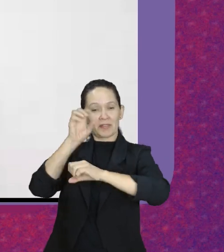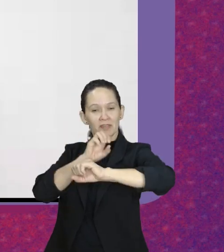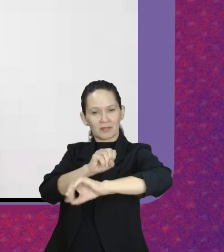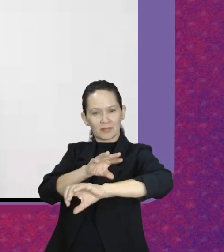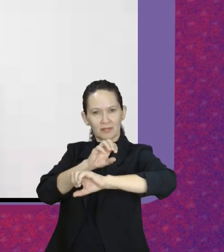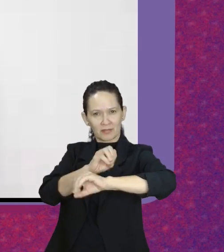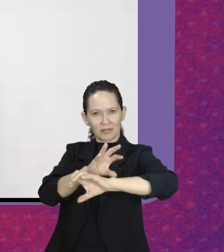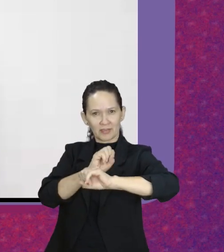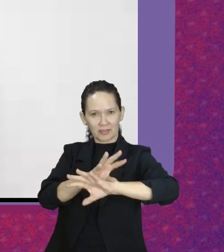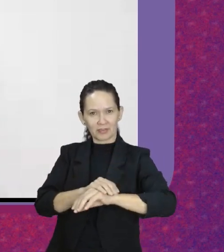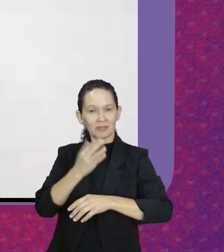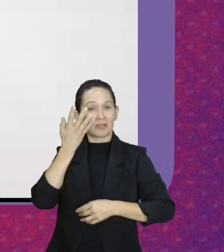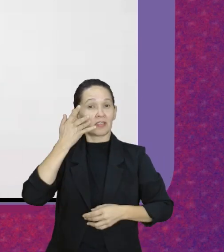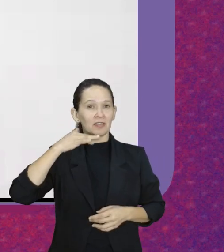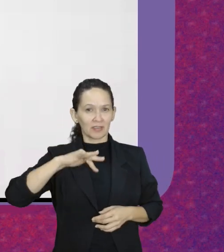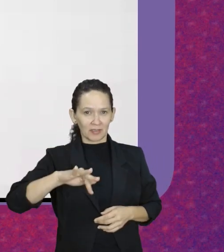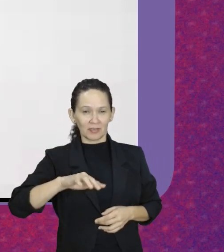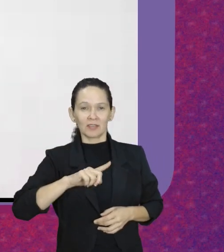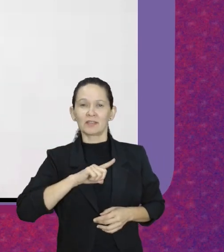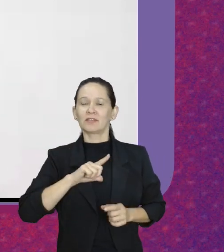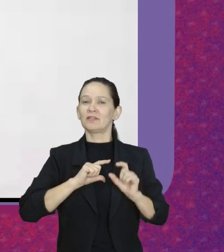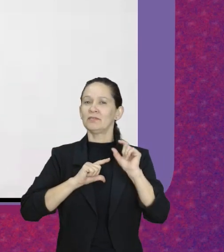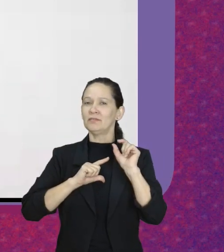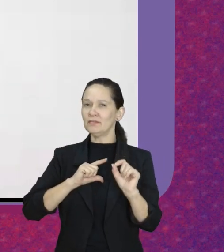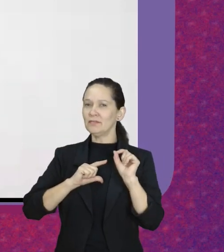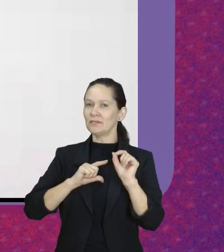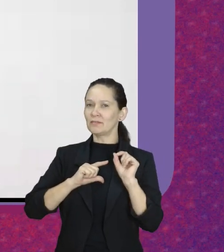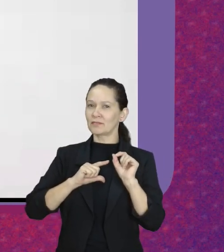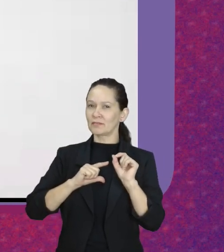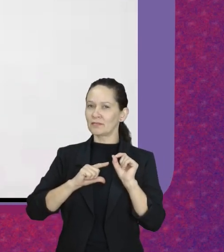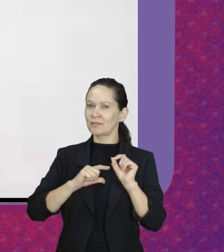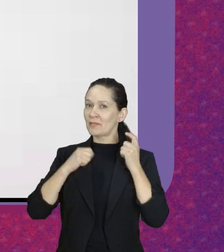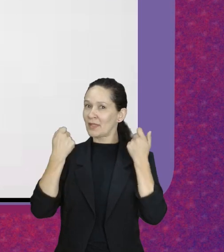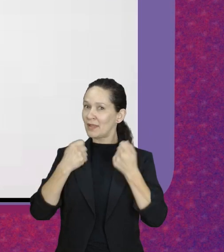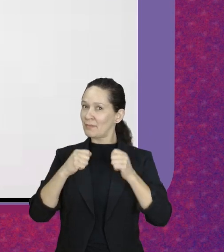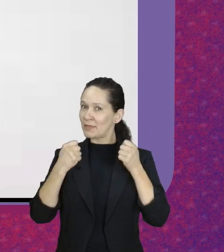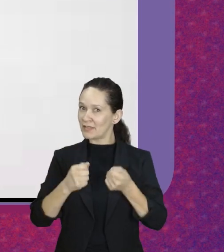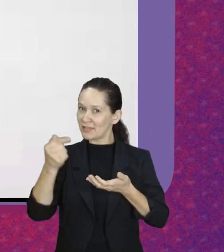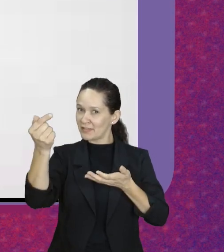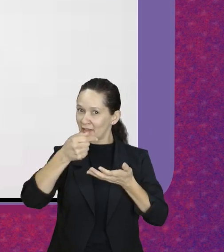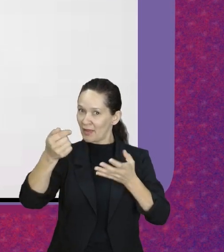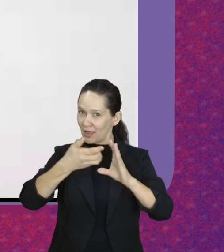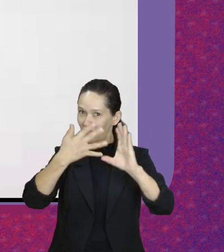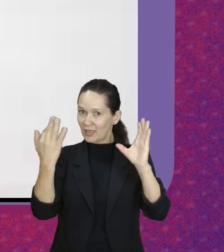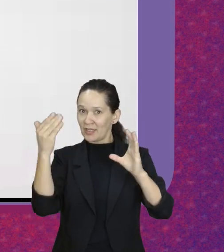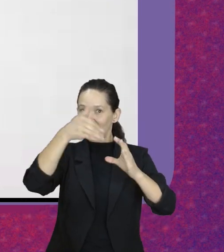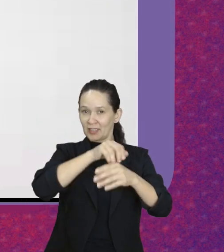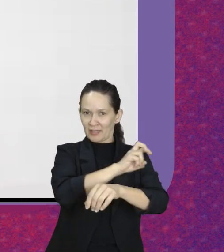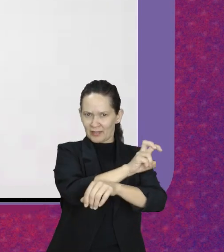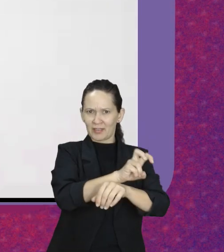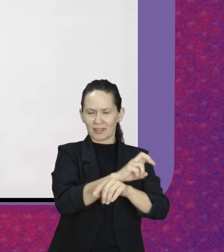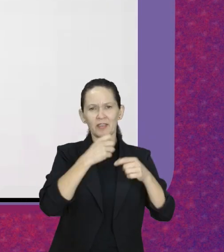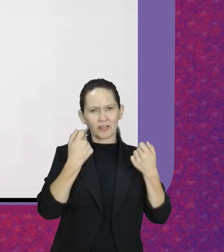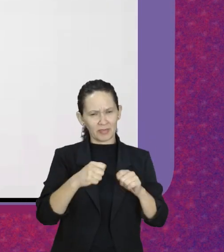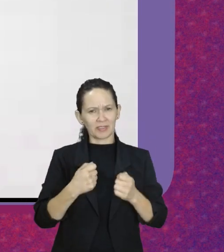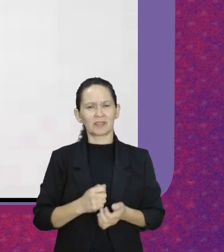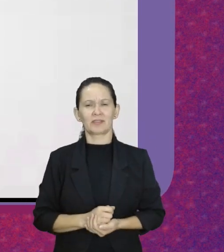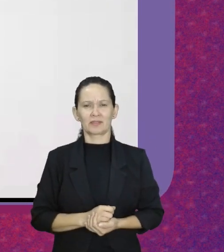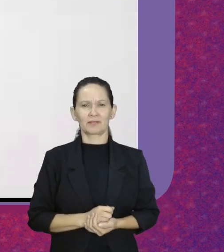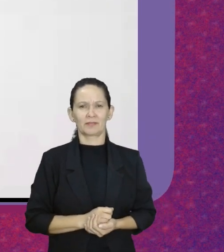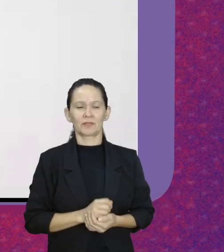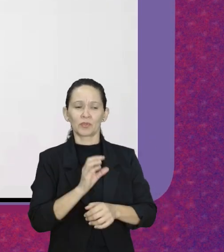educação das crianças, e que devia ter todas essas características, né,